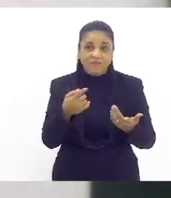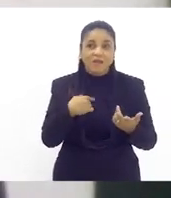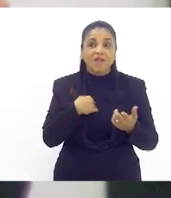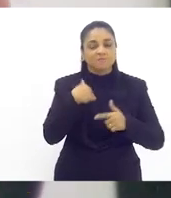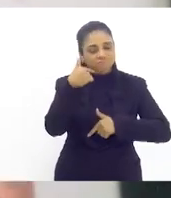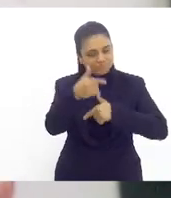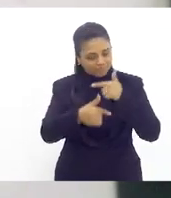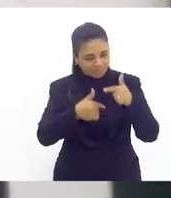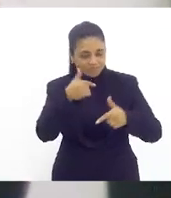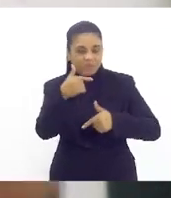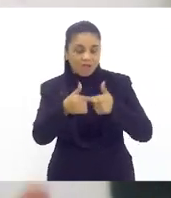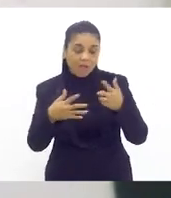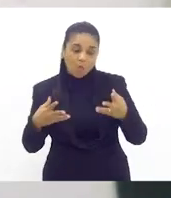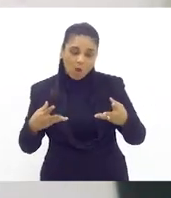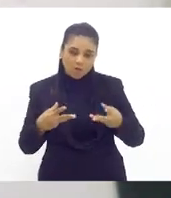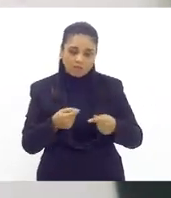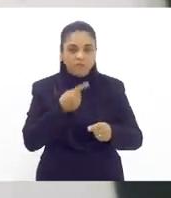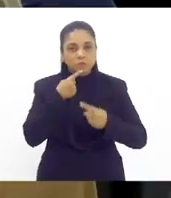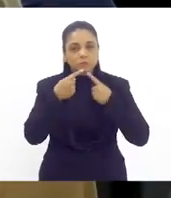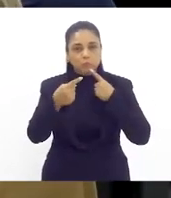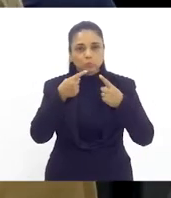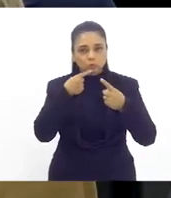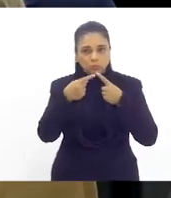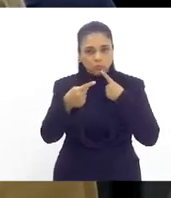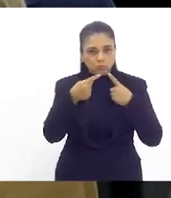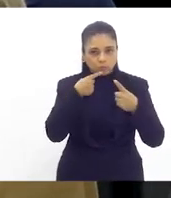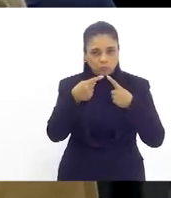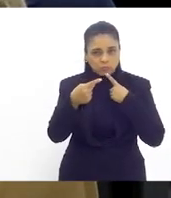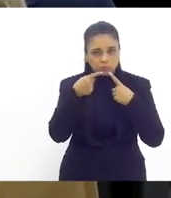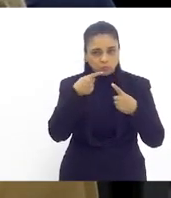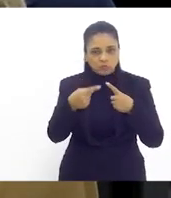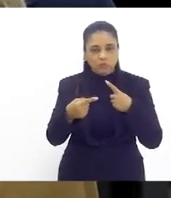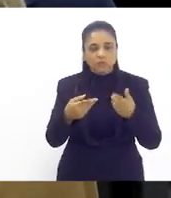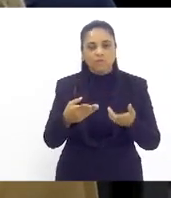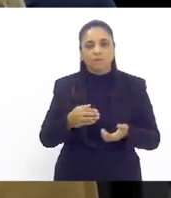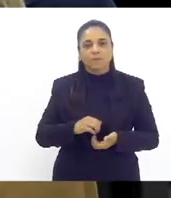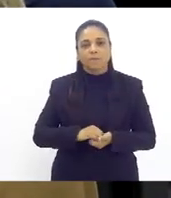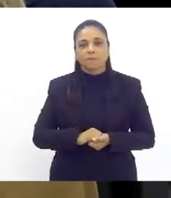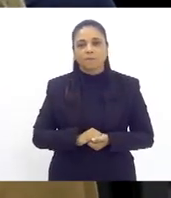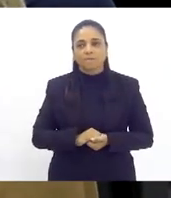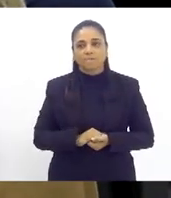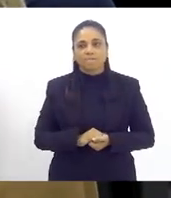tentar trabalhar essa qualificação do Diálogo Então vamos lá